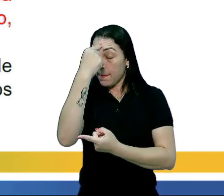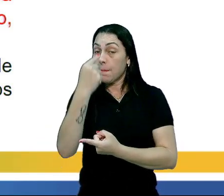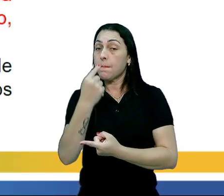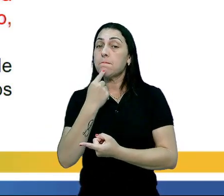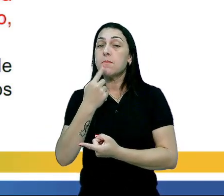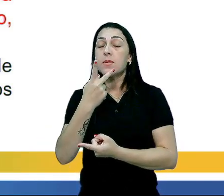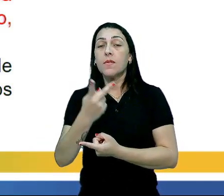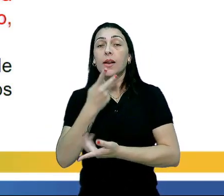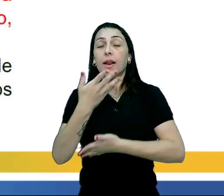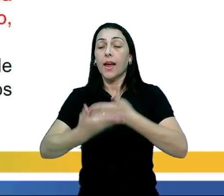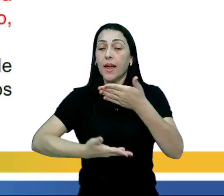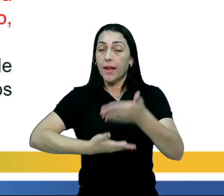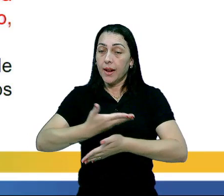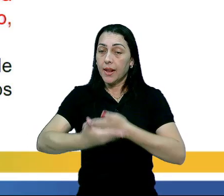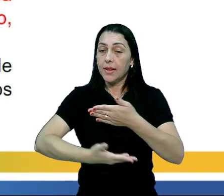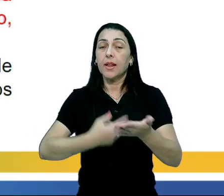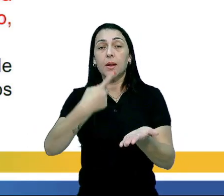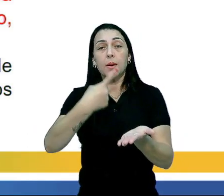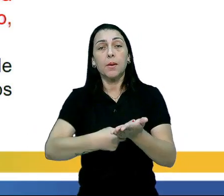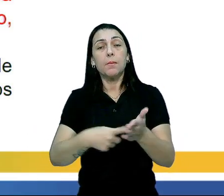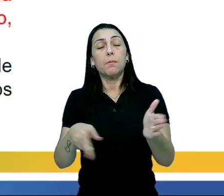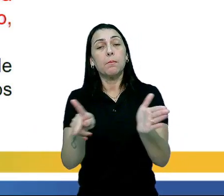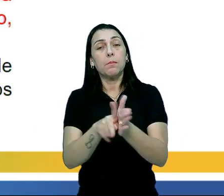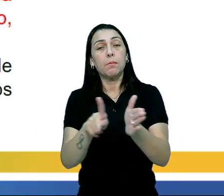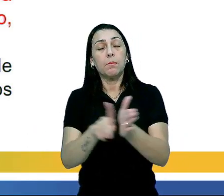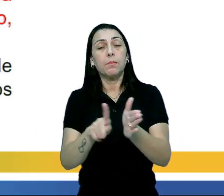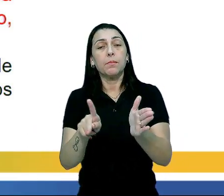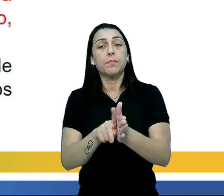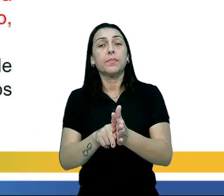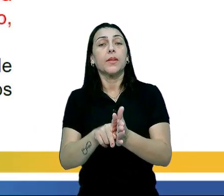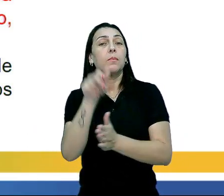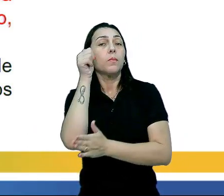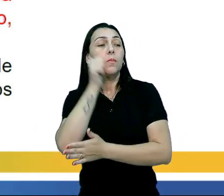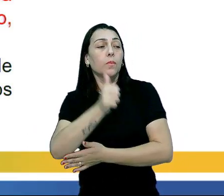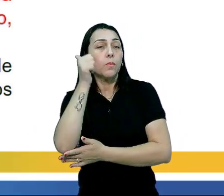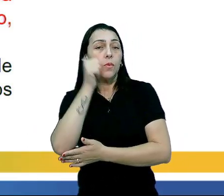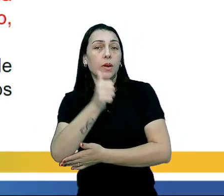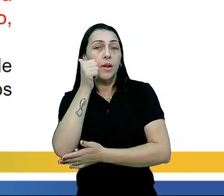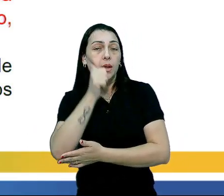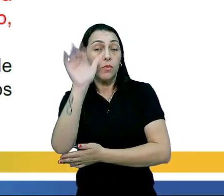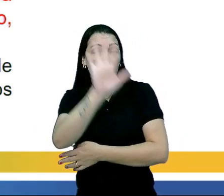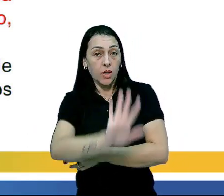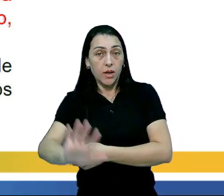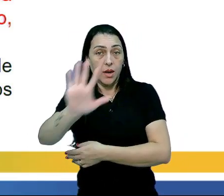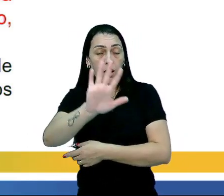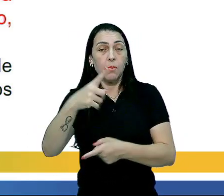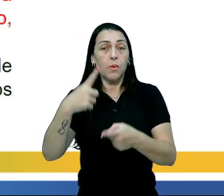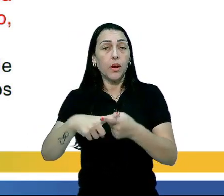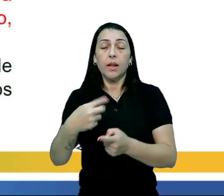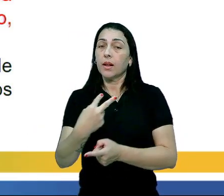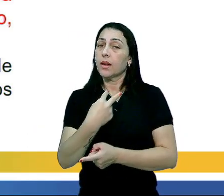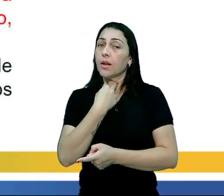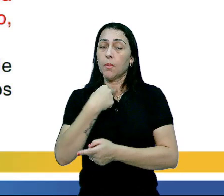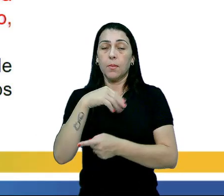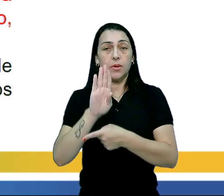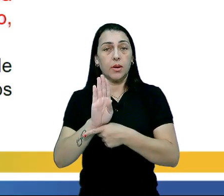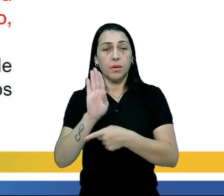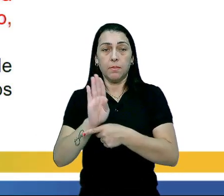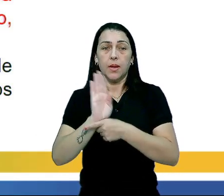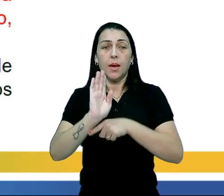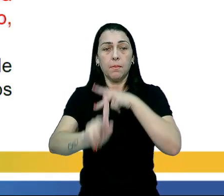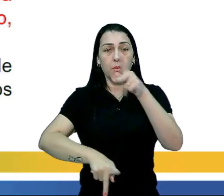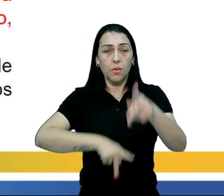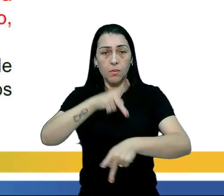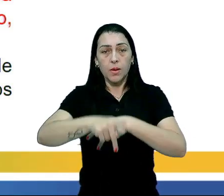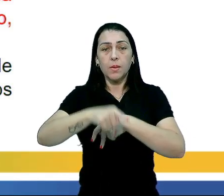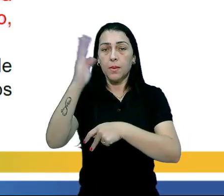fala que está relacionado à questão da própria mulher em si. Por que não pode ser a B? A